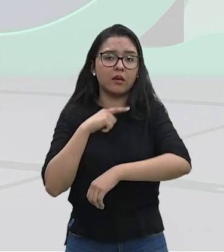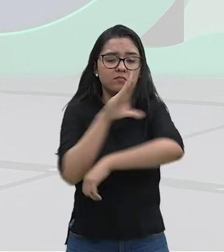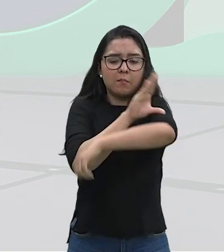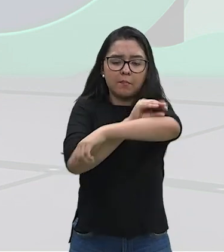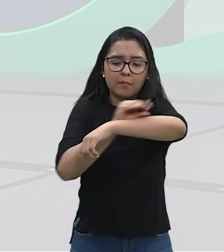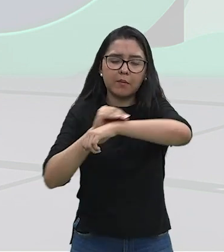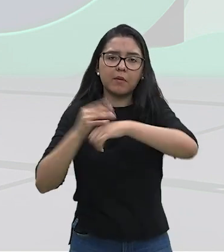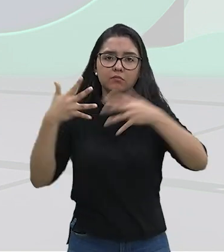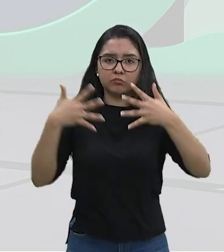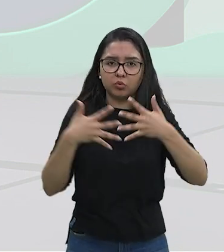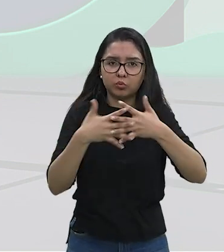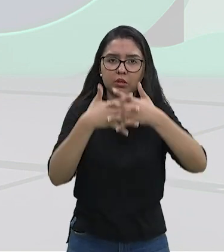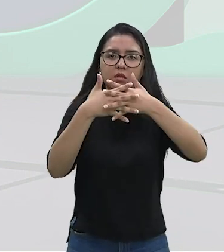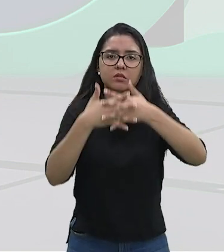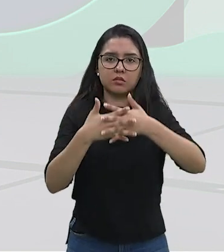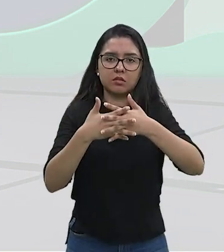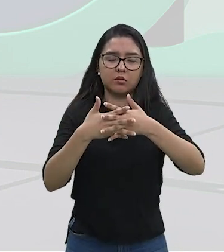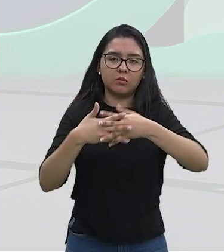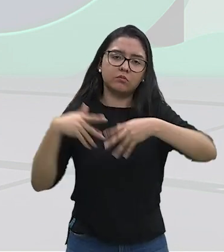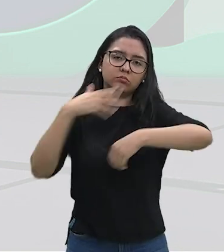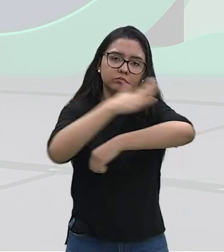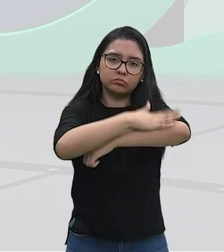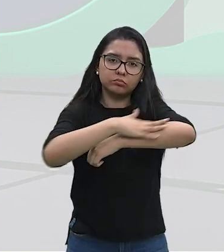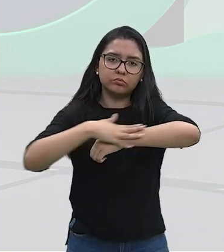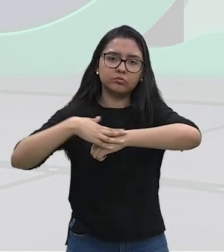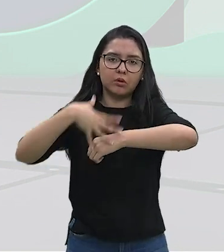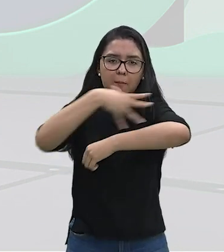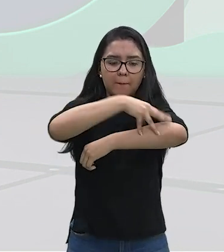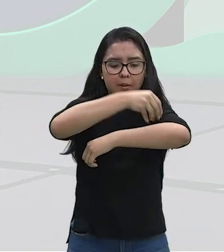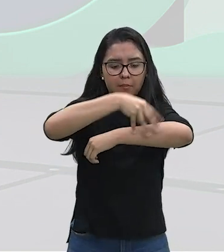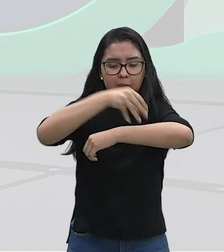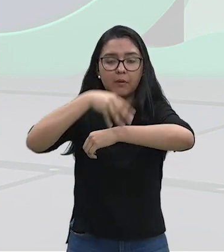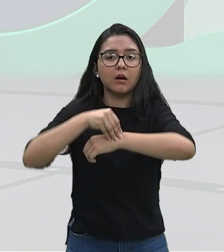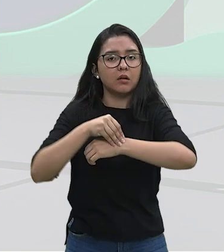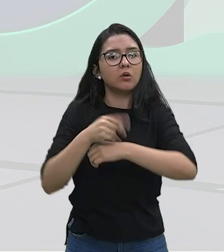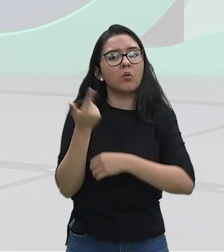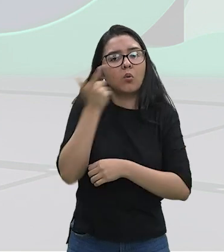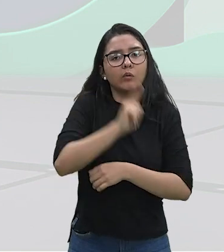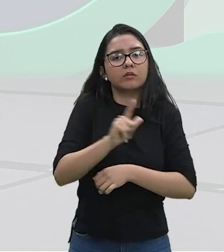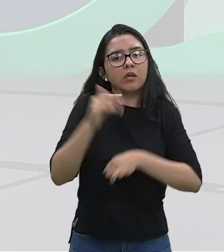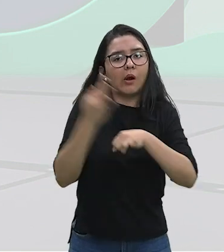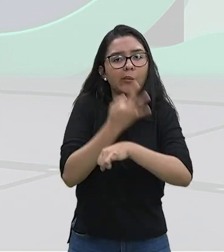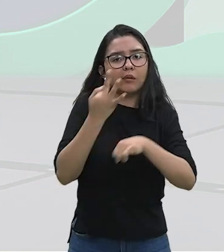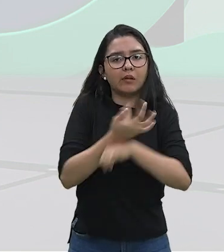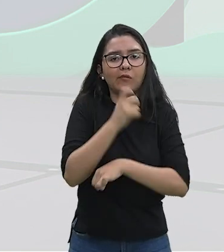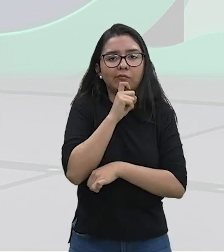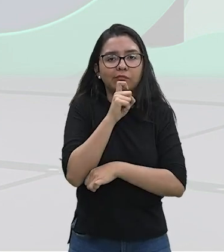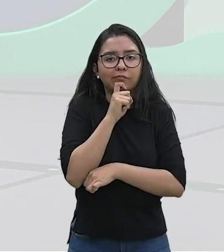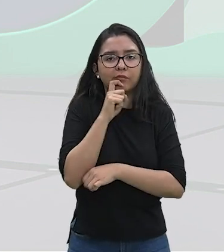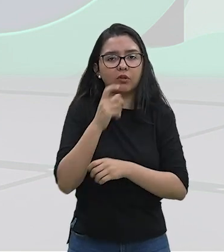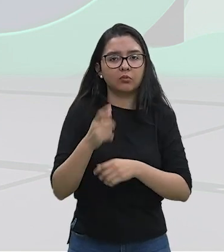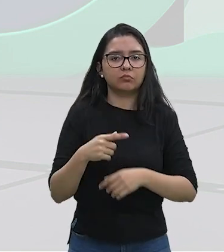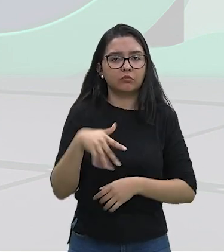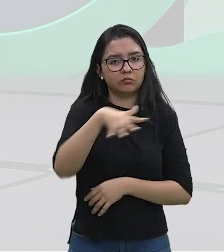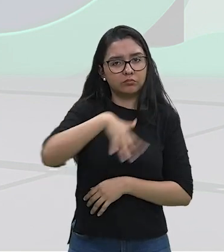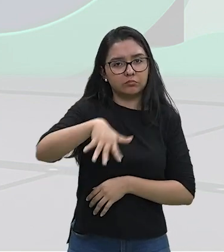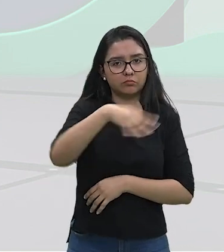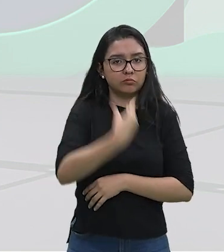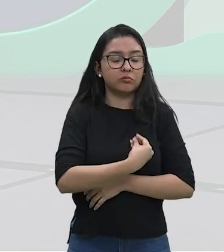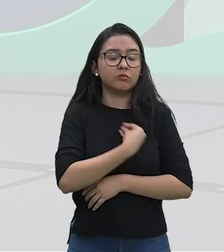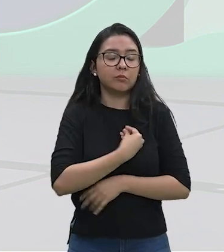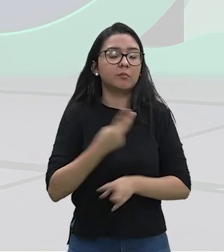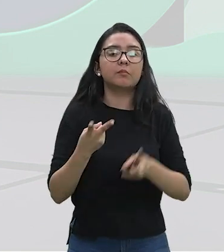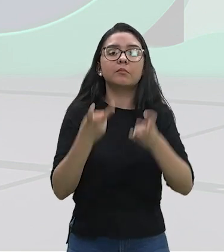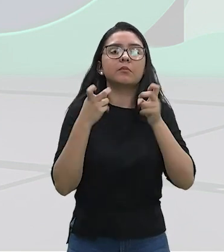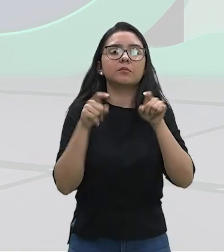ele tem uma camada maior de tecido adiposo para que ele possa suportar o frio, né, naquela região. Então, basta você também